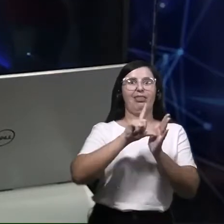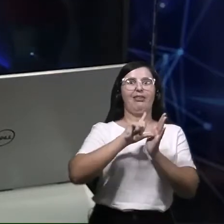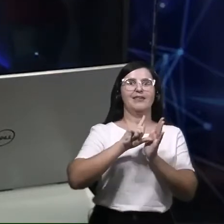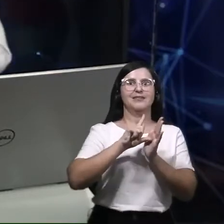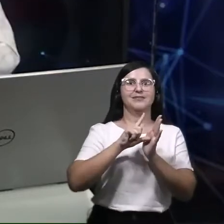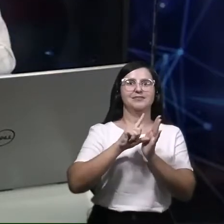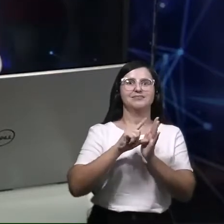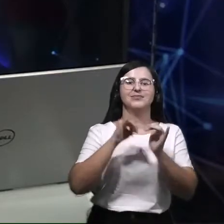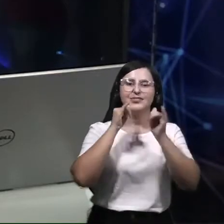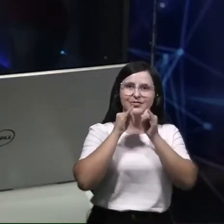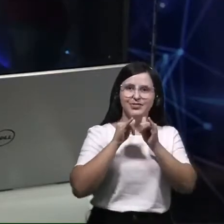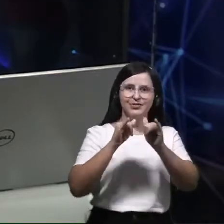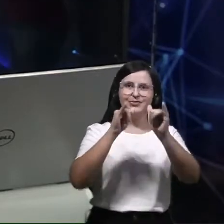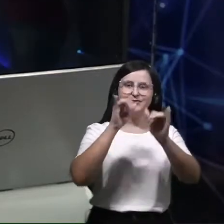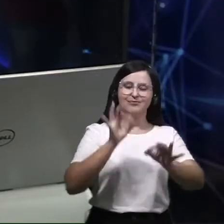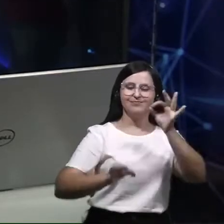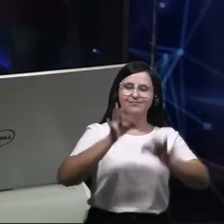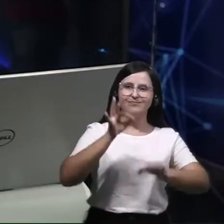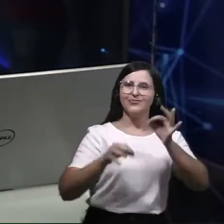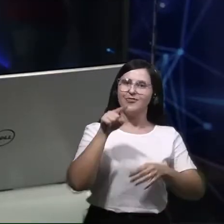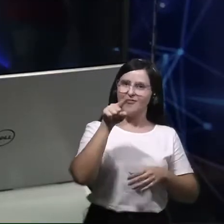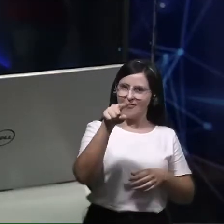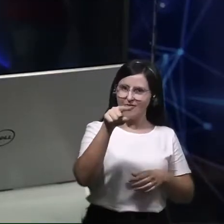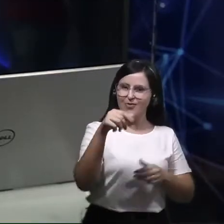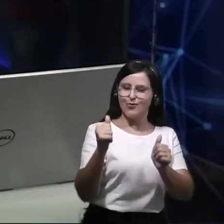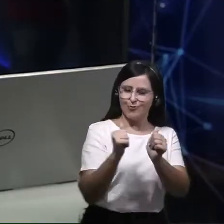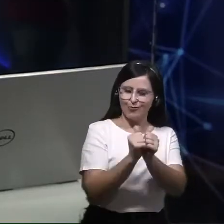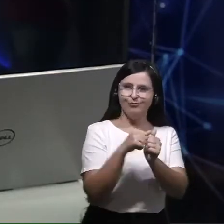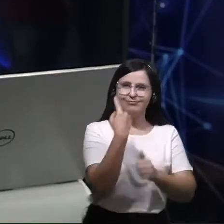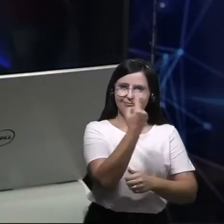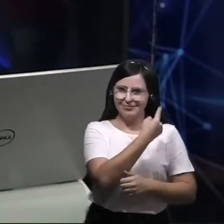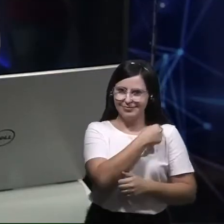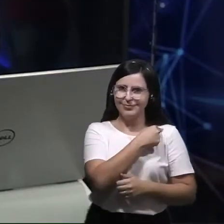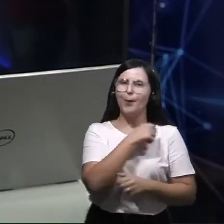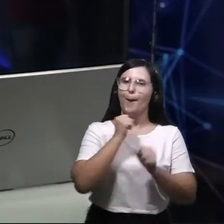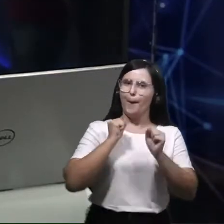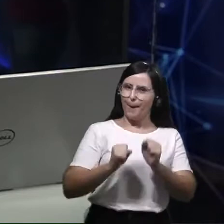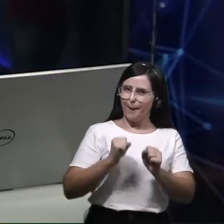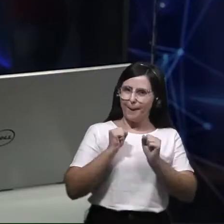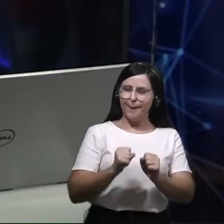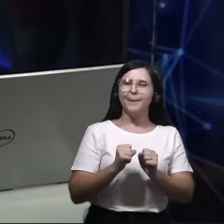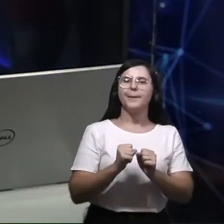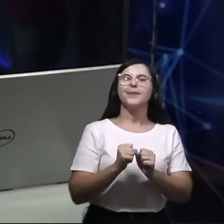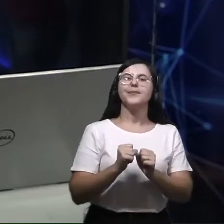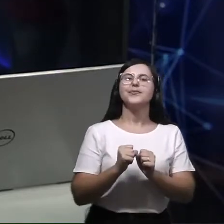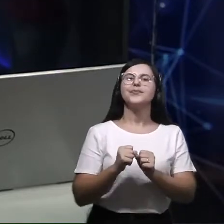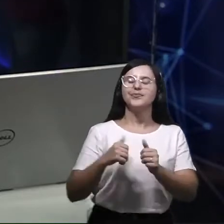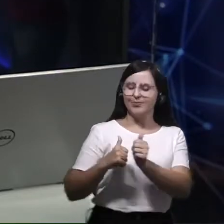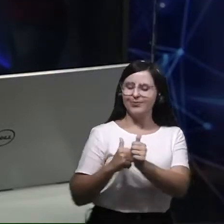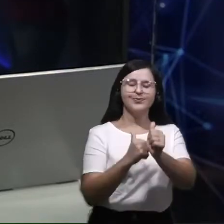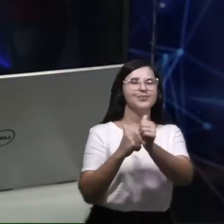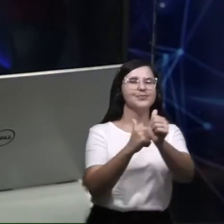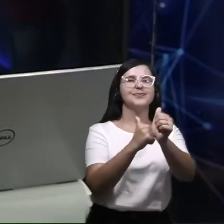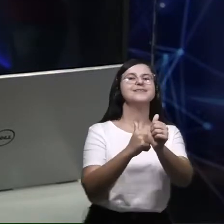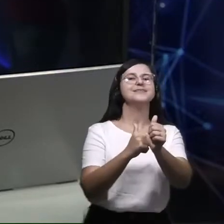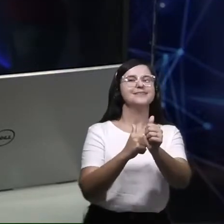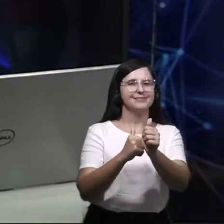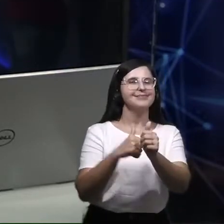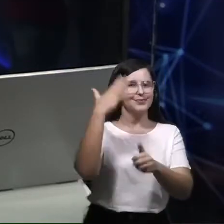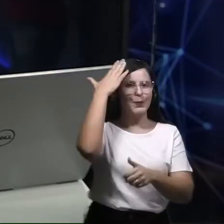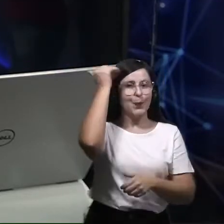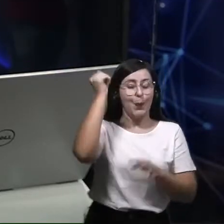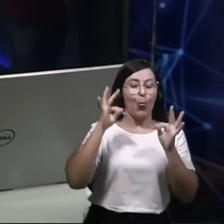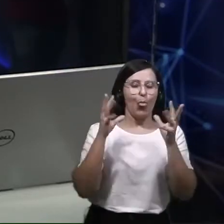divulgação oficial da Justiça Eleitoral. Então fique ligado, dia 15, sintonize onde você está nos acompanhando e fique por dentro também